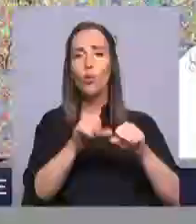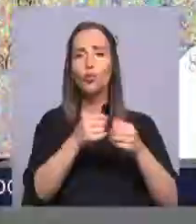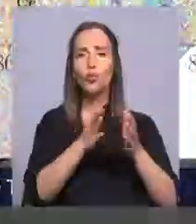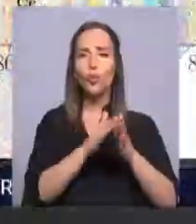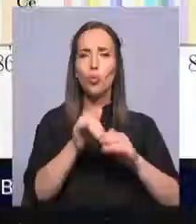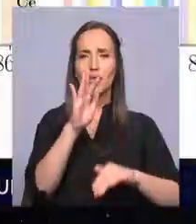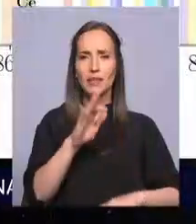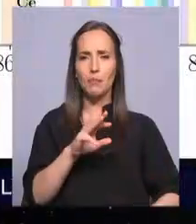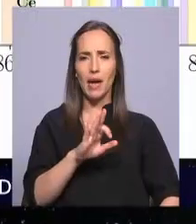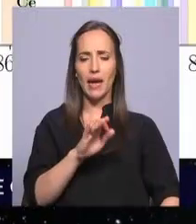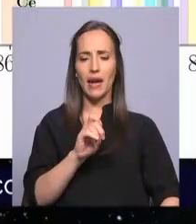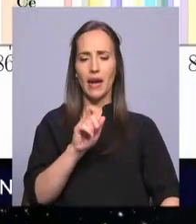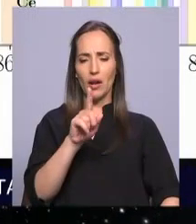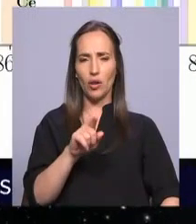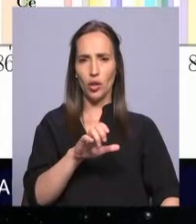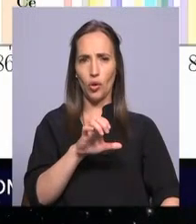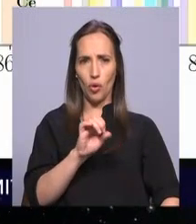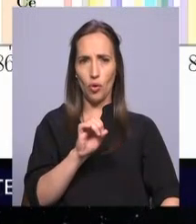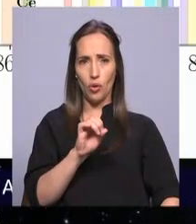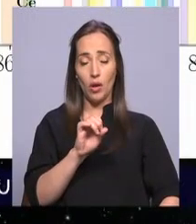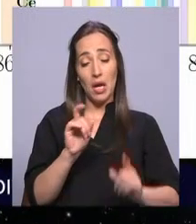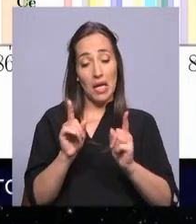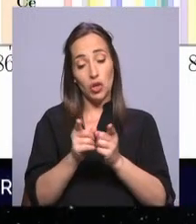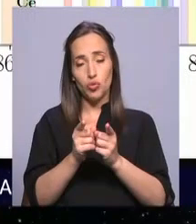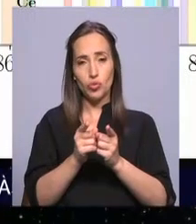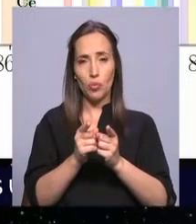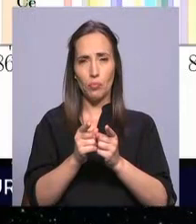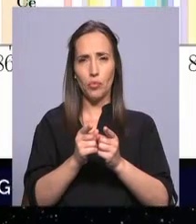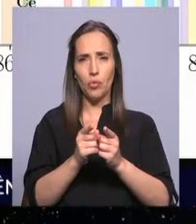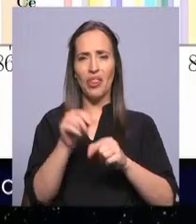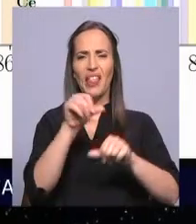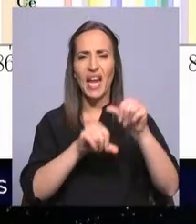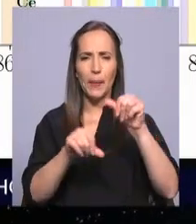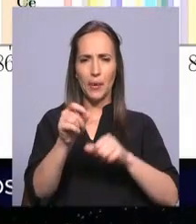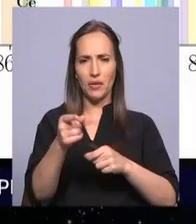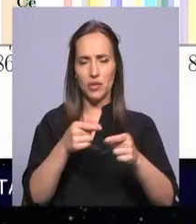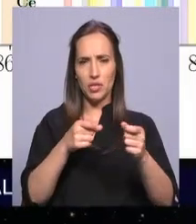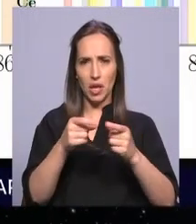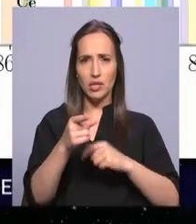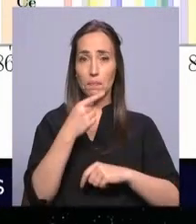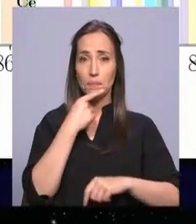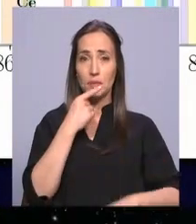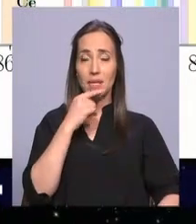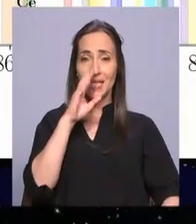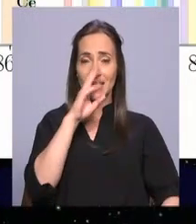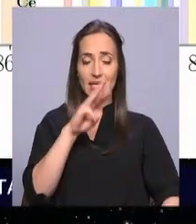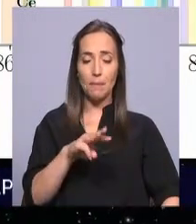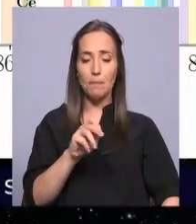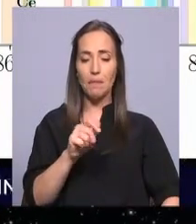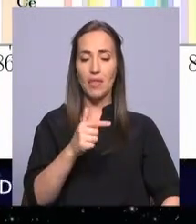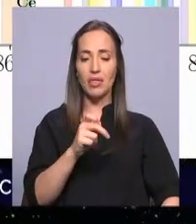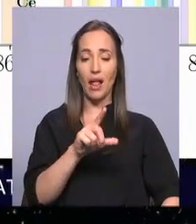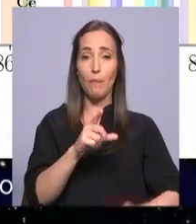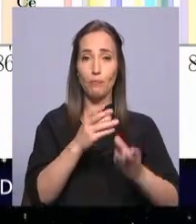muito resumida da química, digamos assim, da química estelar. E perceber quantos mais metais tiver uma estrela,